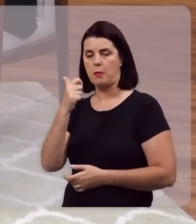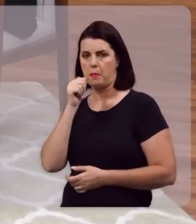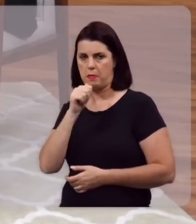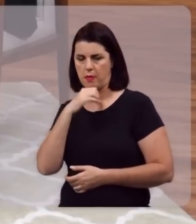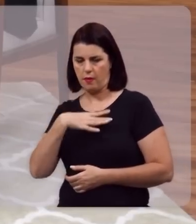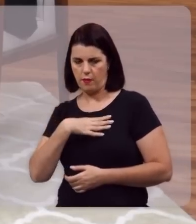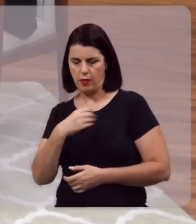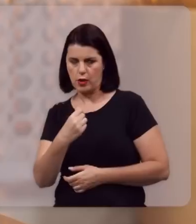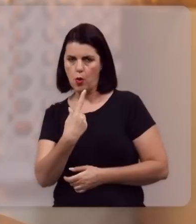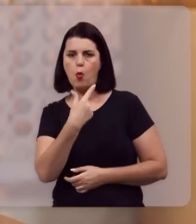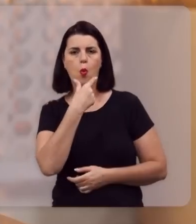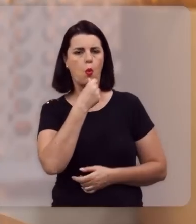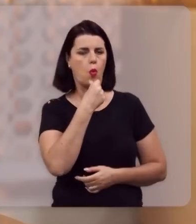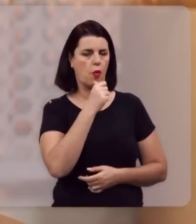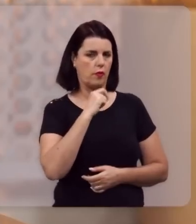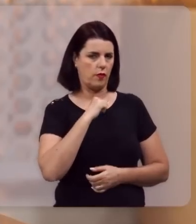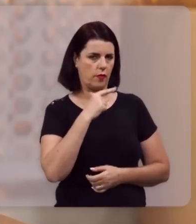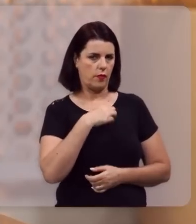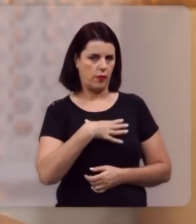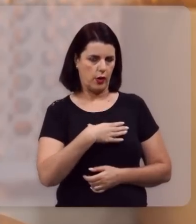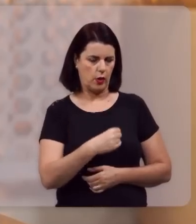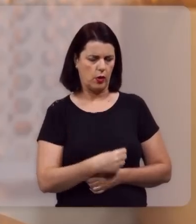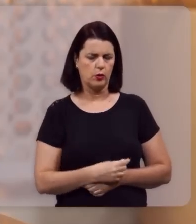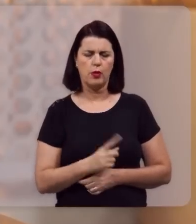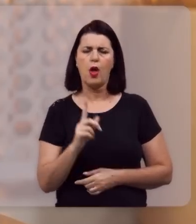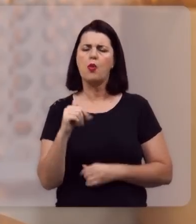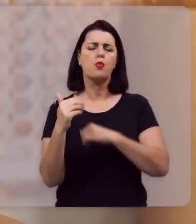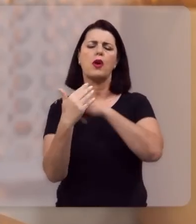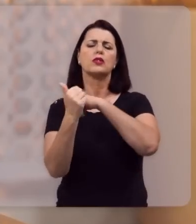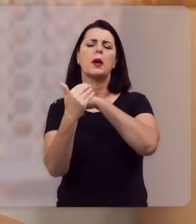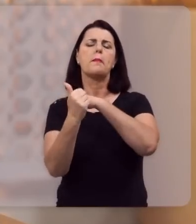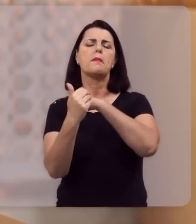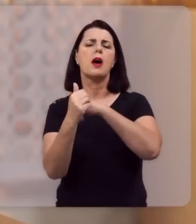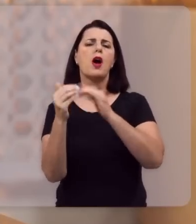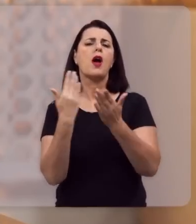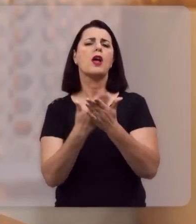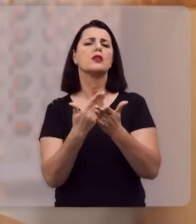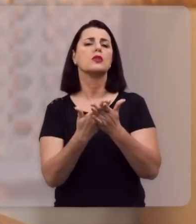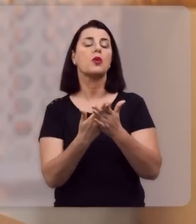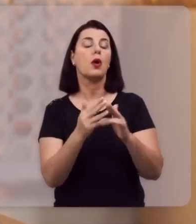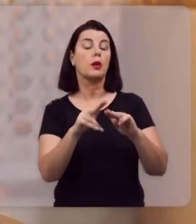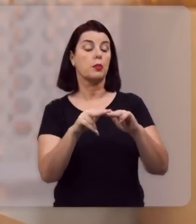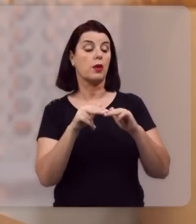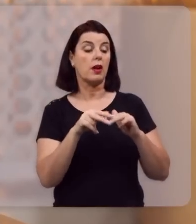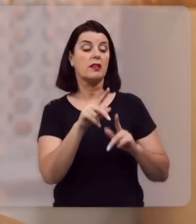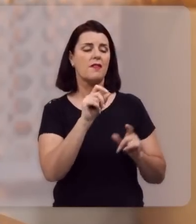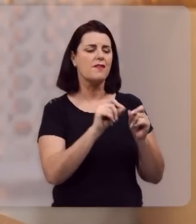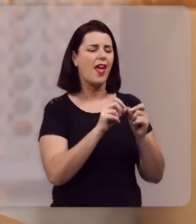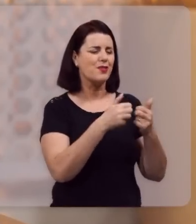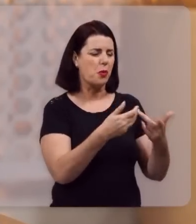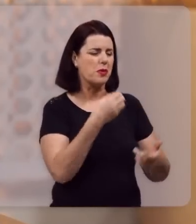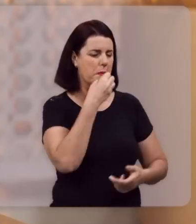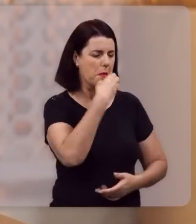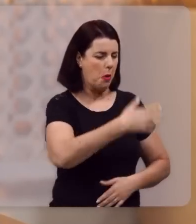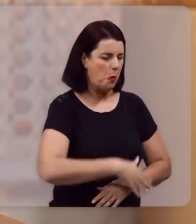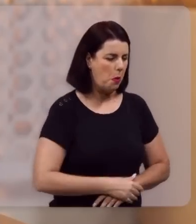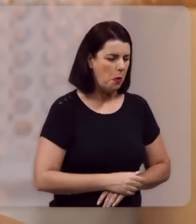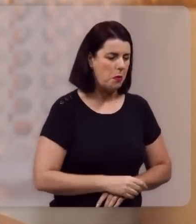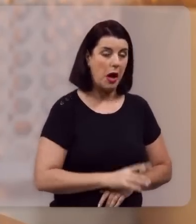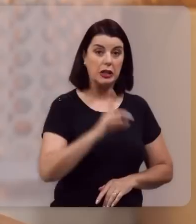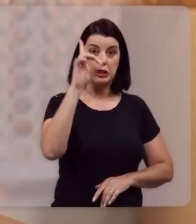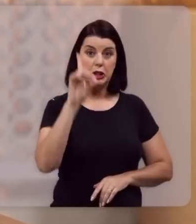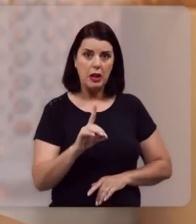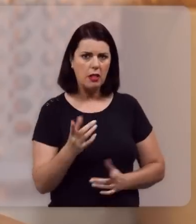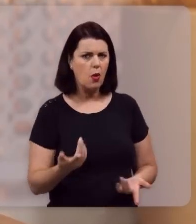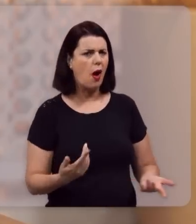filha e um filho. E eu nunca fui chamado na escola por algo de bom que eles fizeram. A diretora nunca